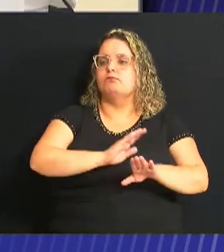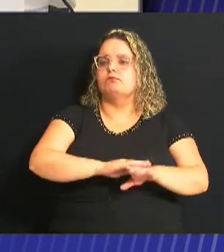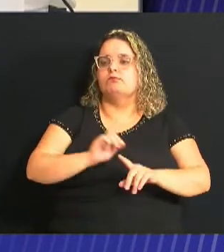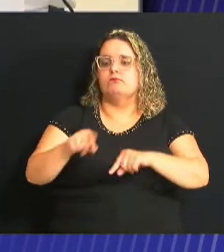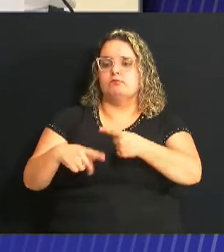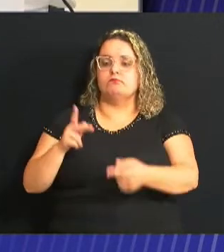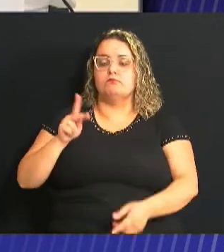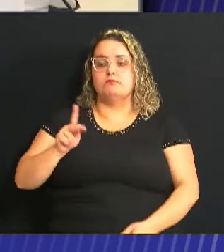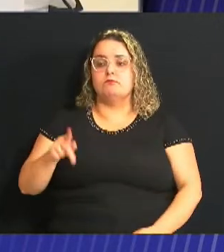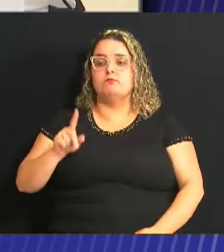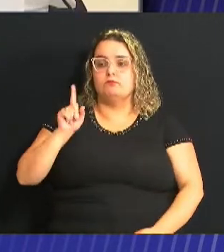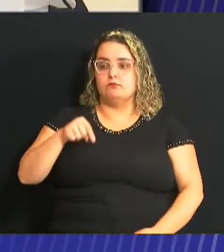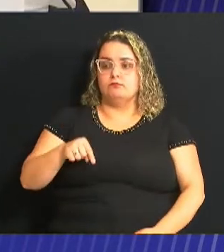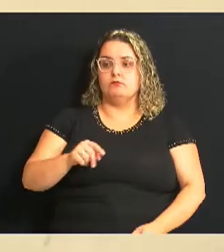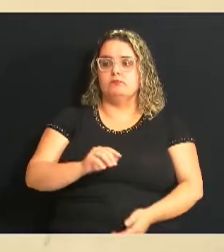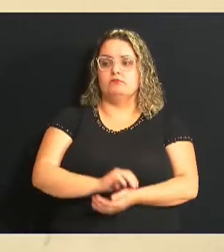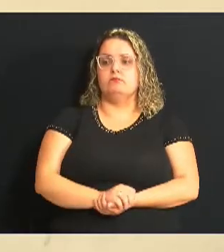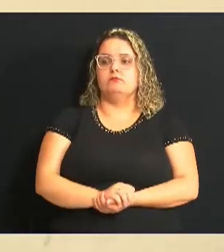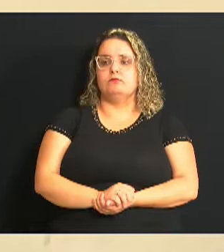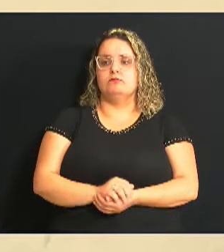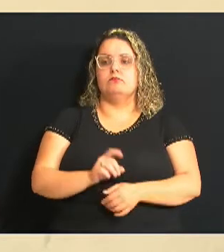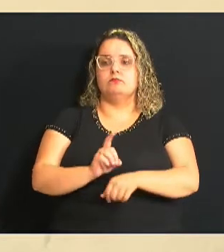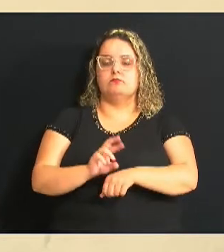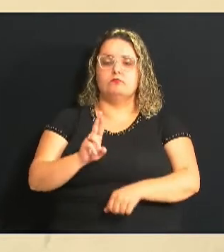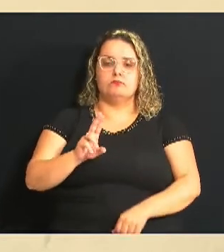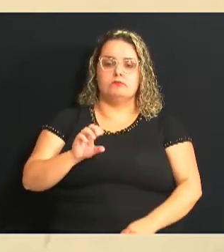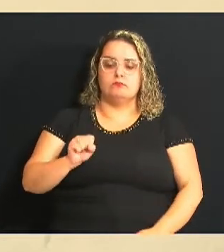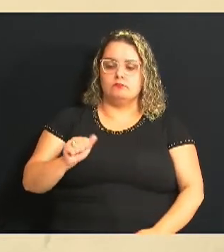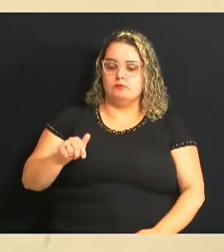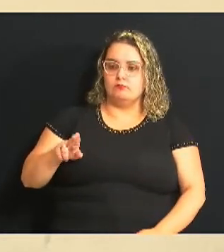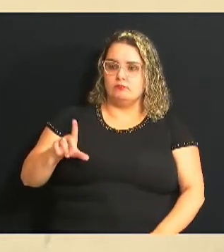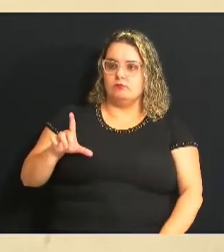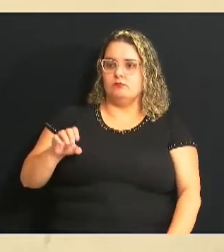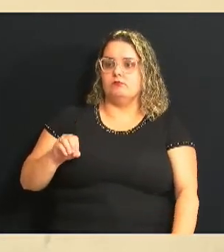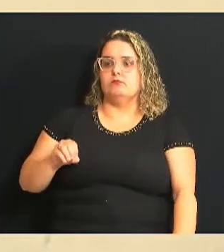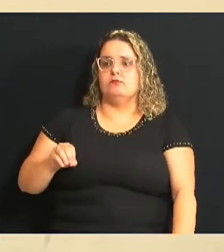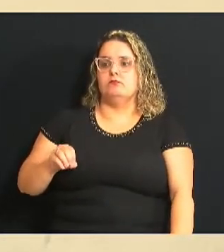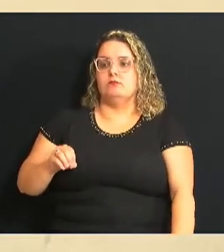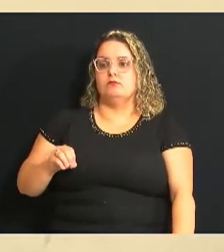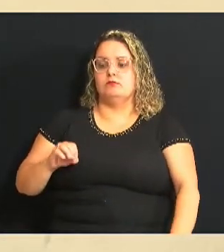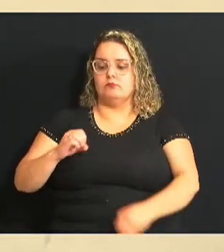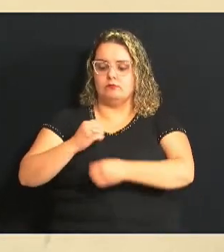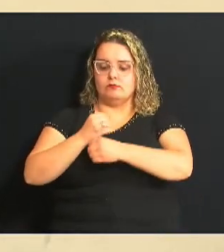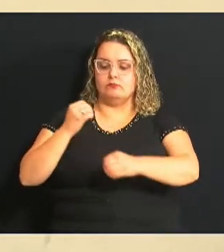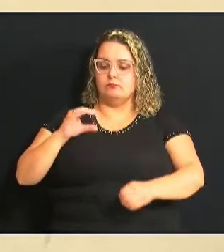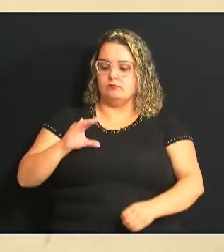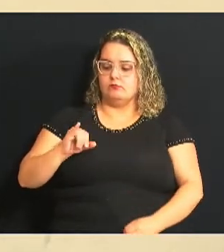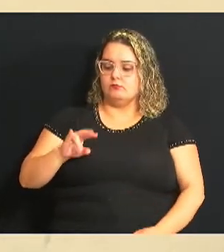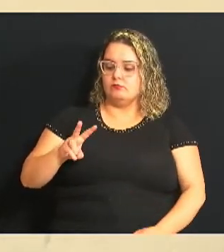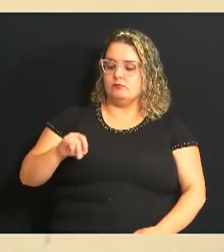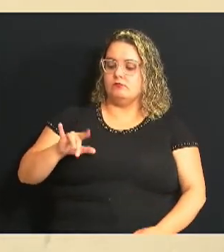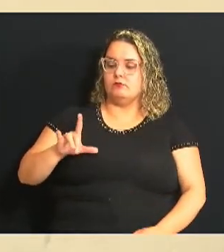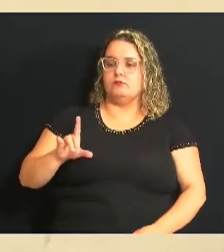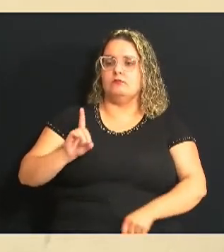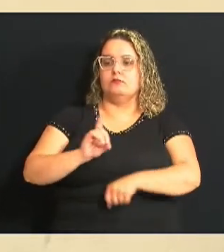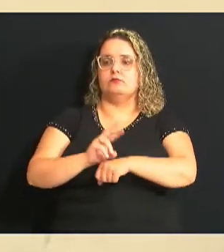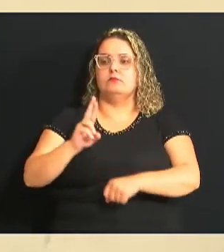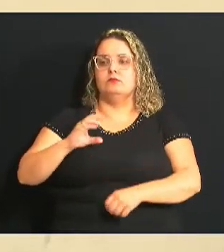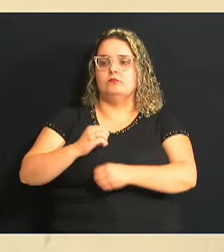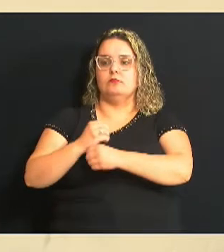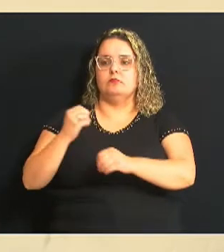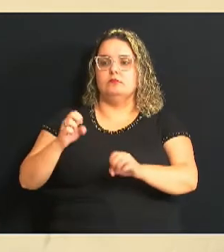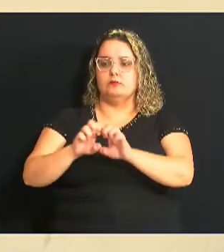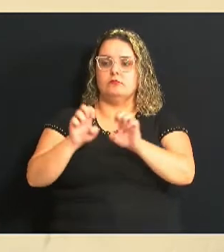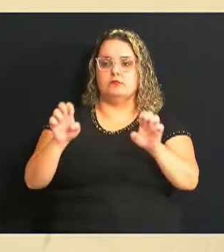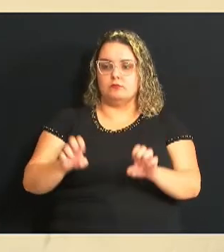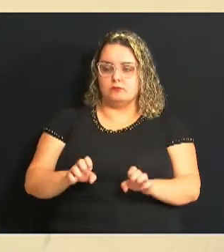é o professor Dr. Saulo José de Castro Almeida, engenheiro civil, com doutorado em engenharia de